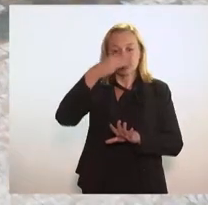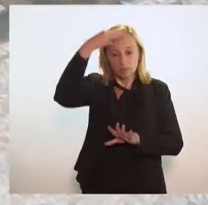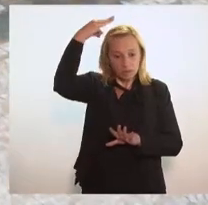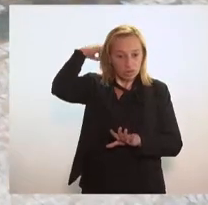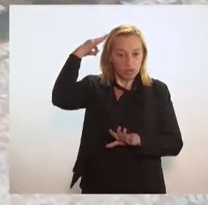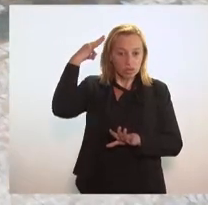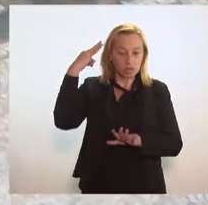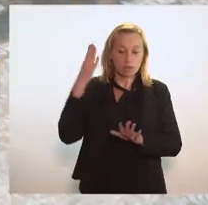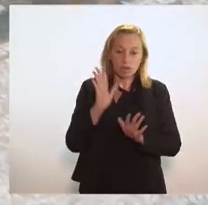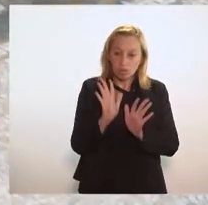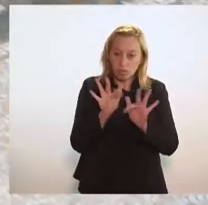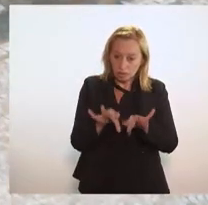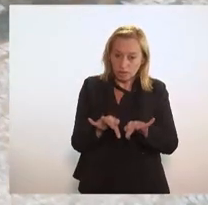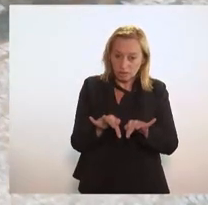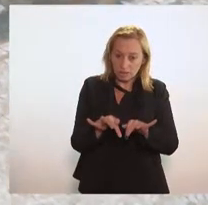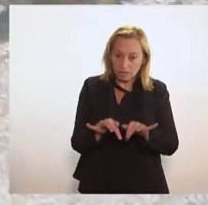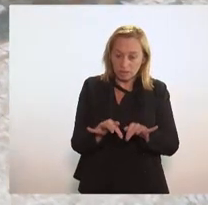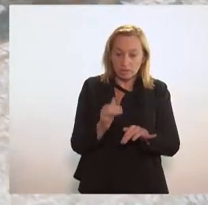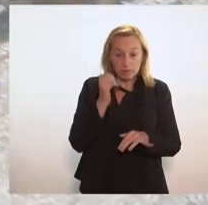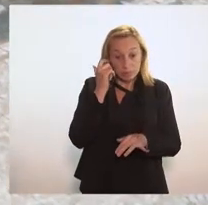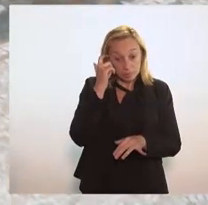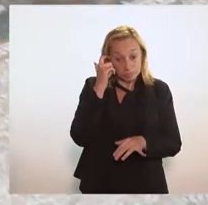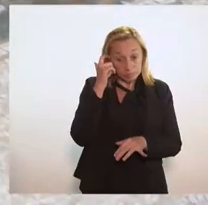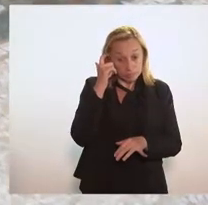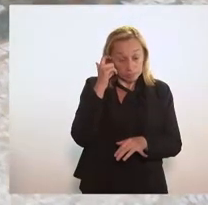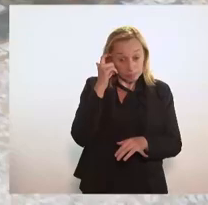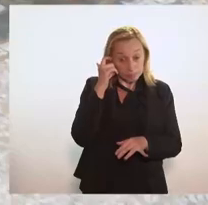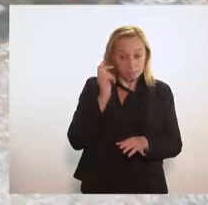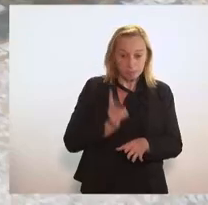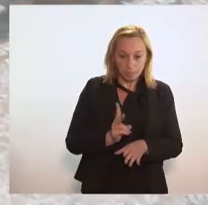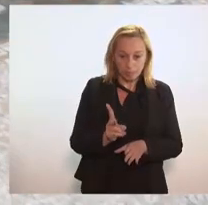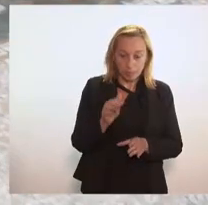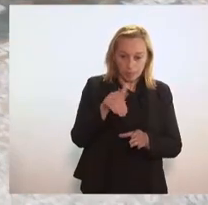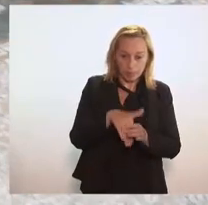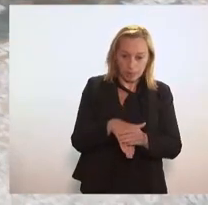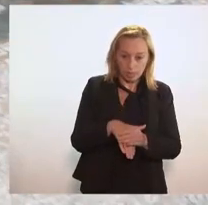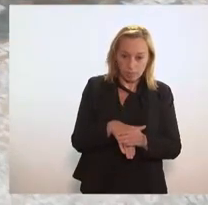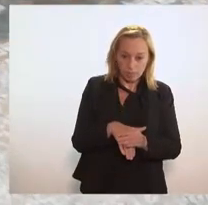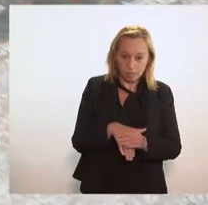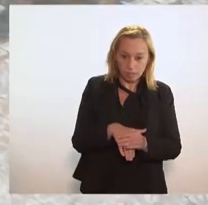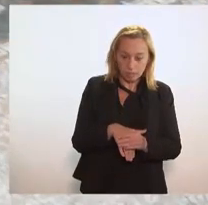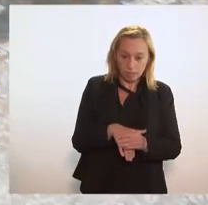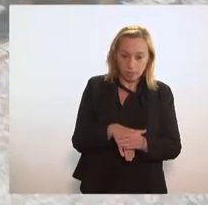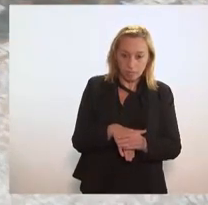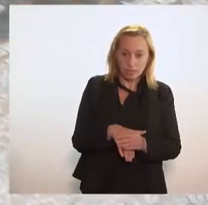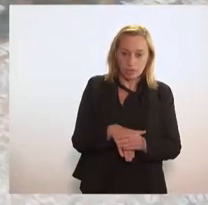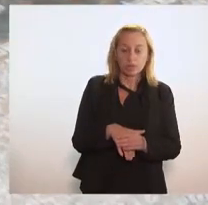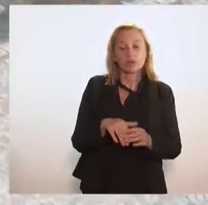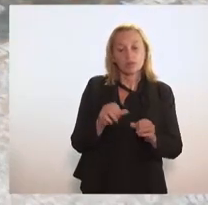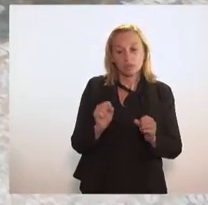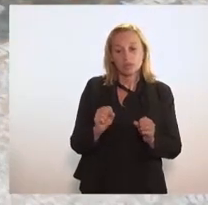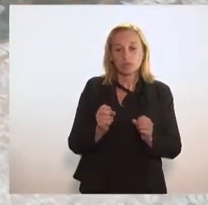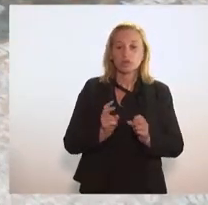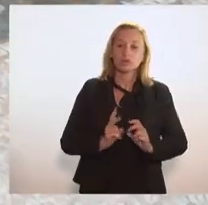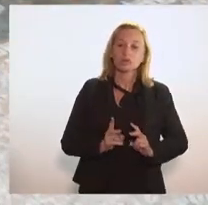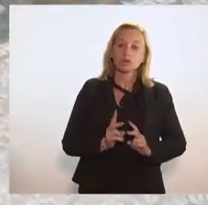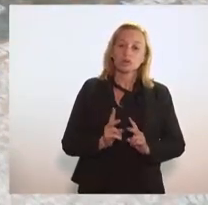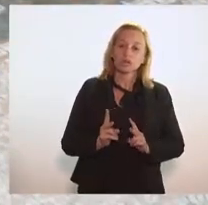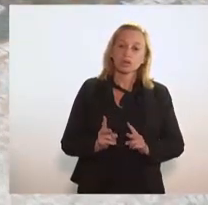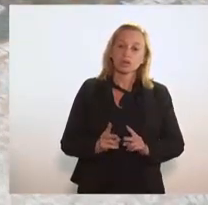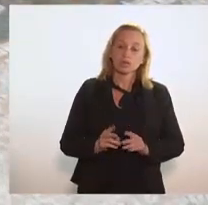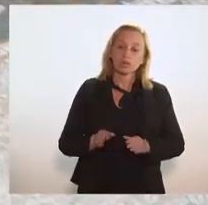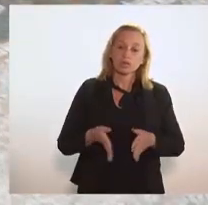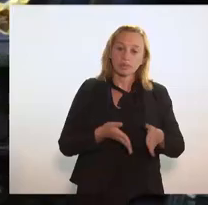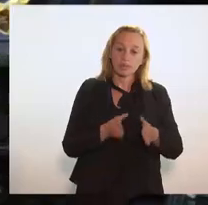vou encerrar eu vou manter o voto aí você lência a cole e faz encaminhamento necessário